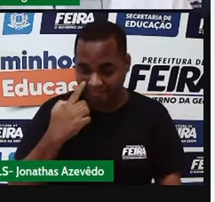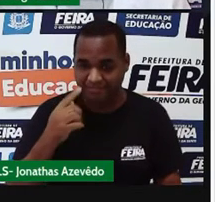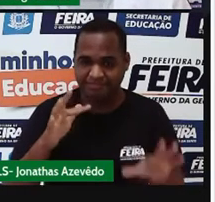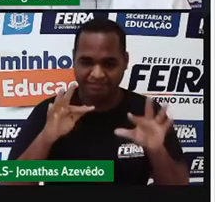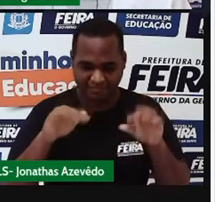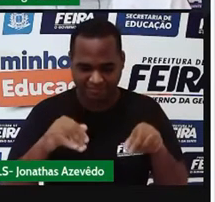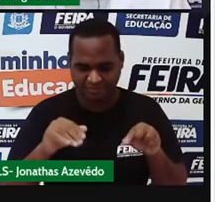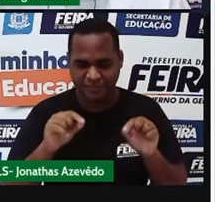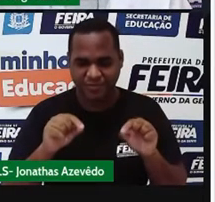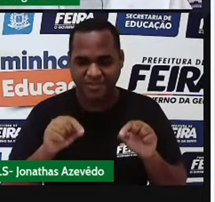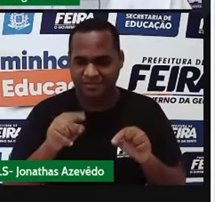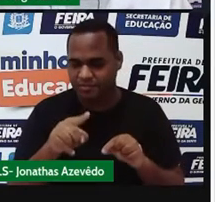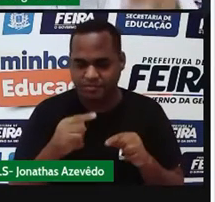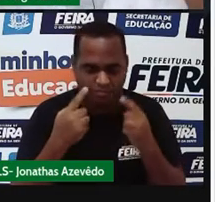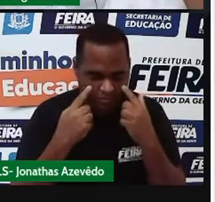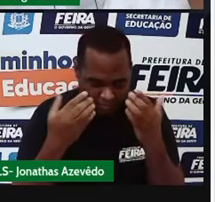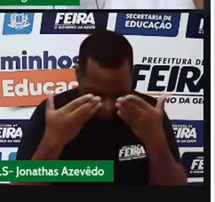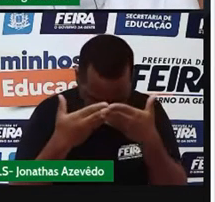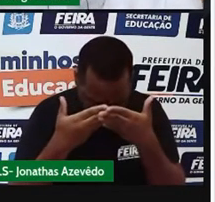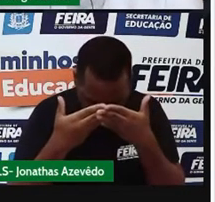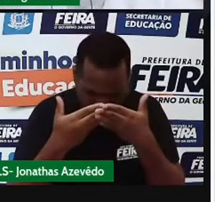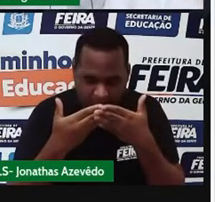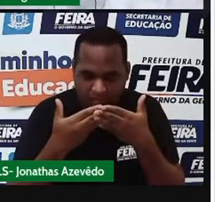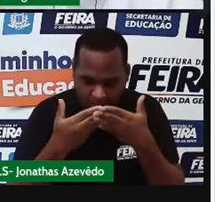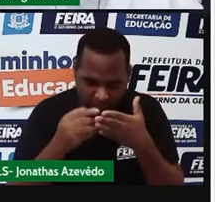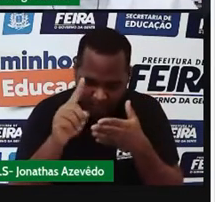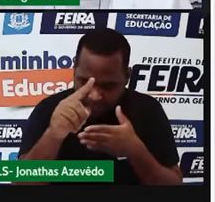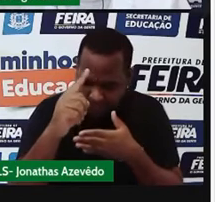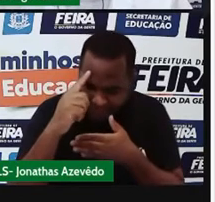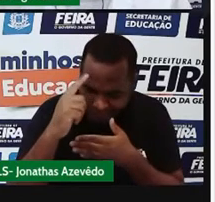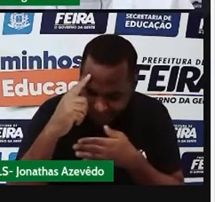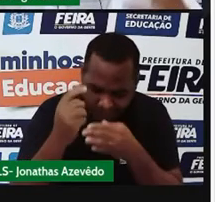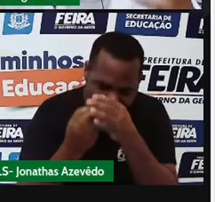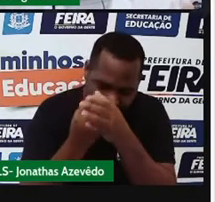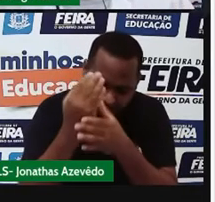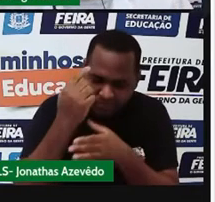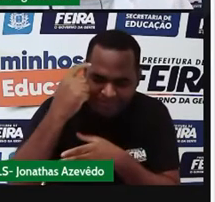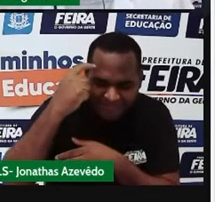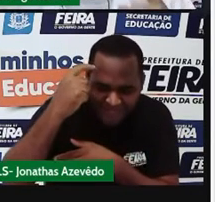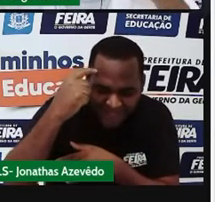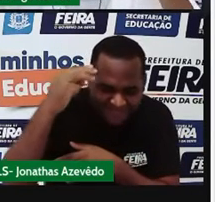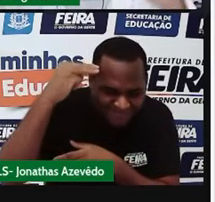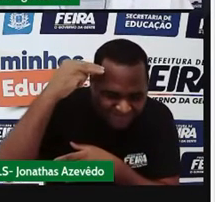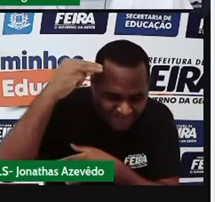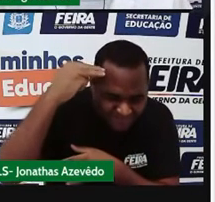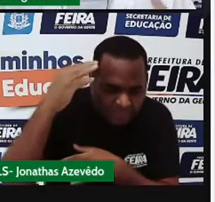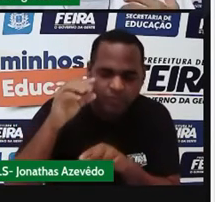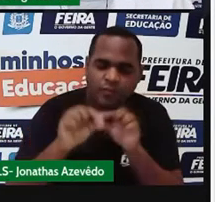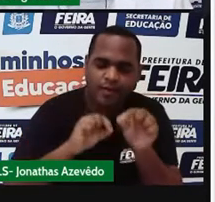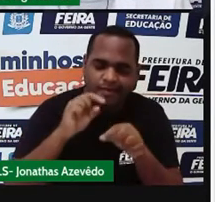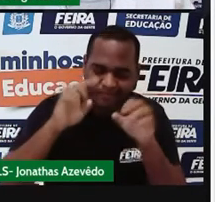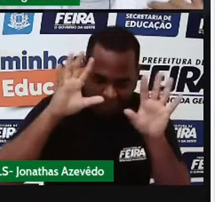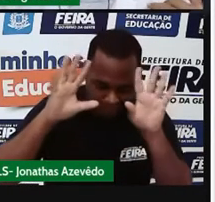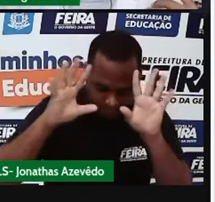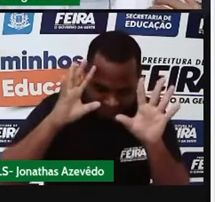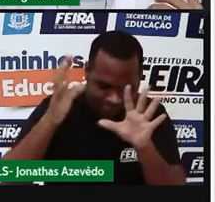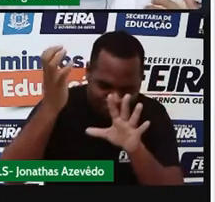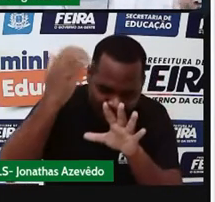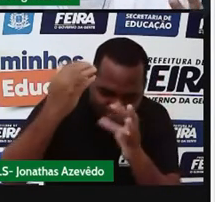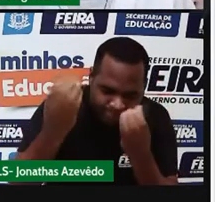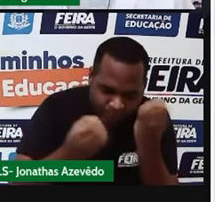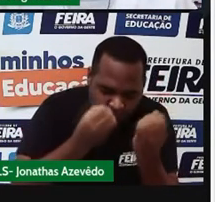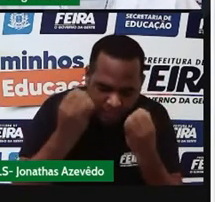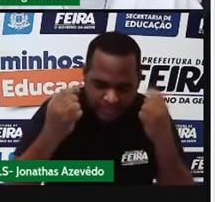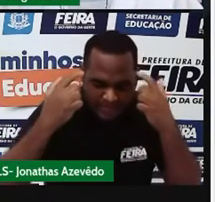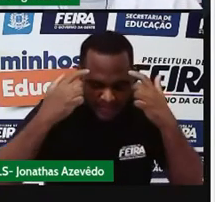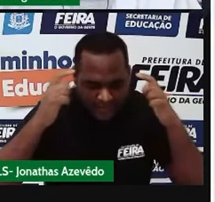fecha os olhos e tenta criar né na sua memória no seu pensamento uma imagem do que seja